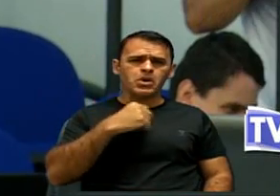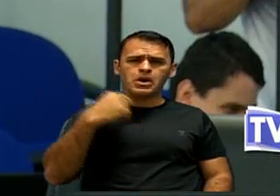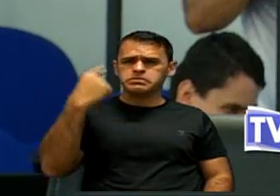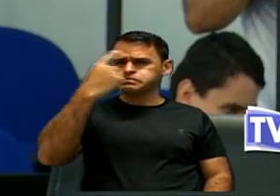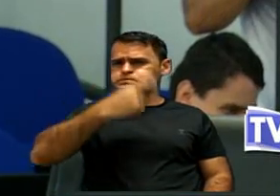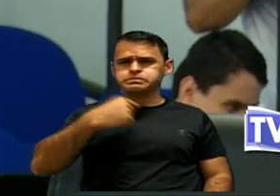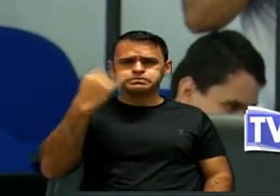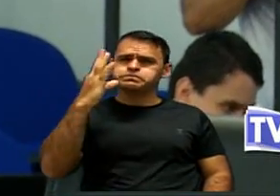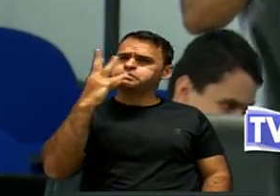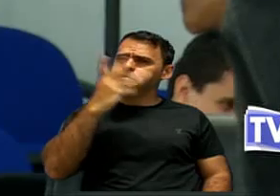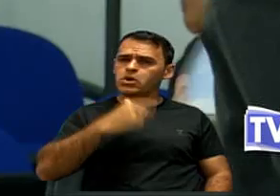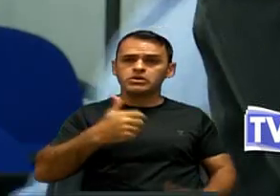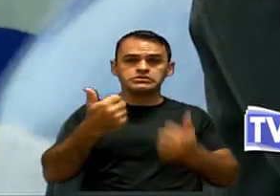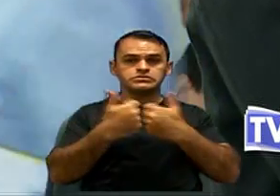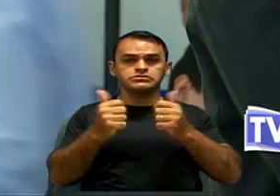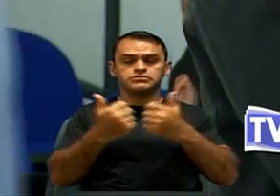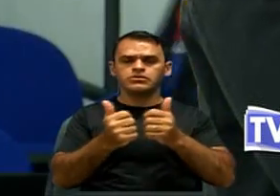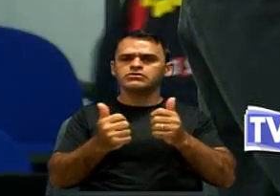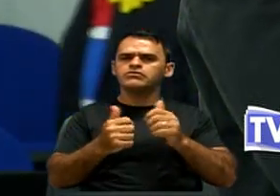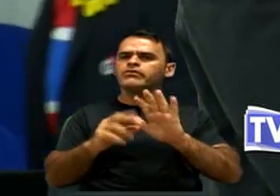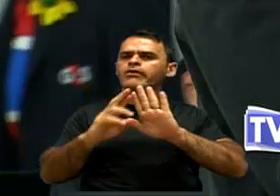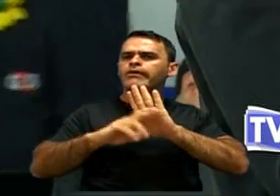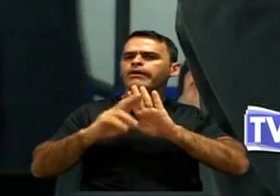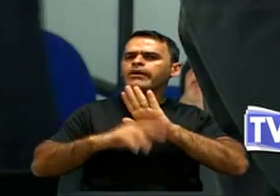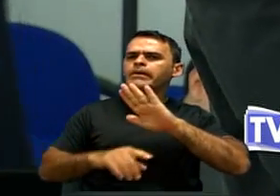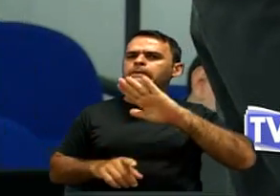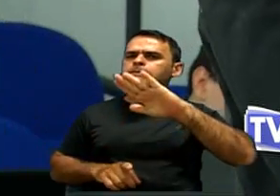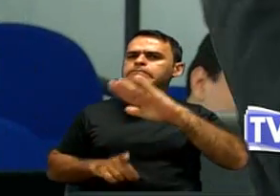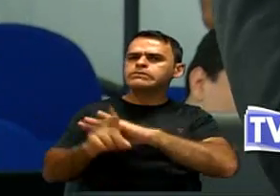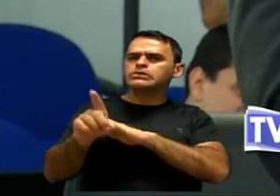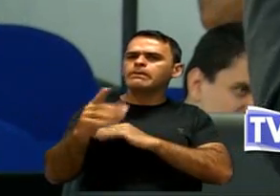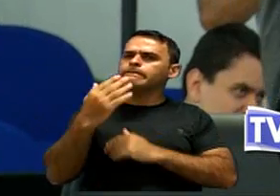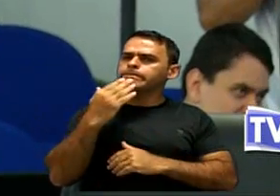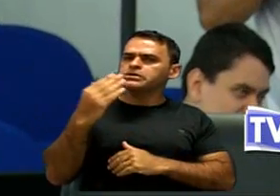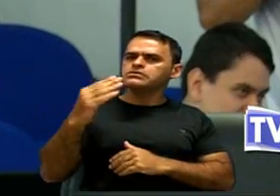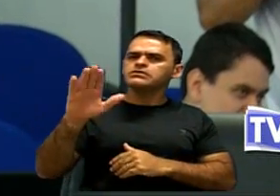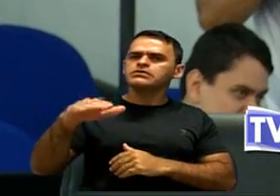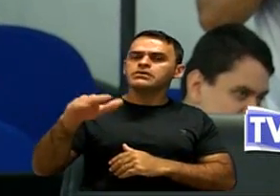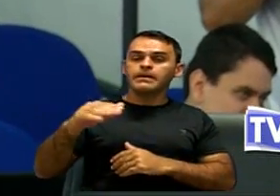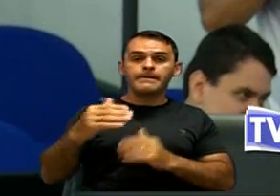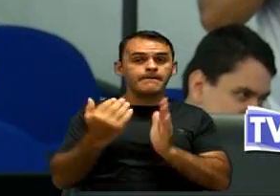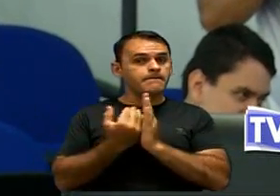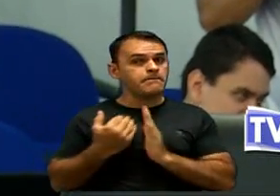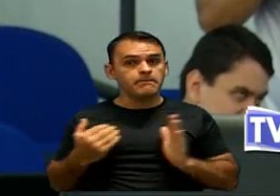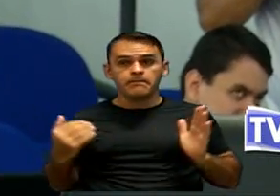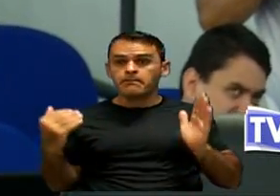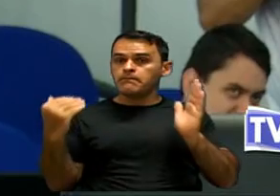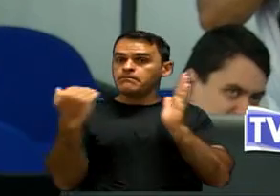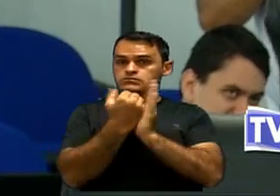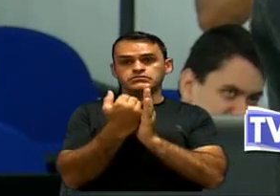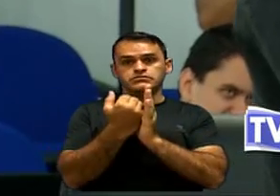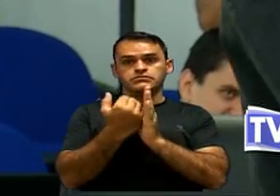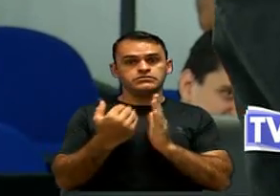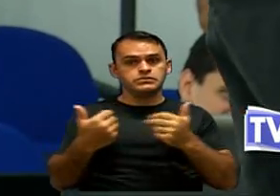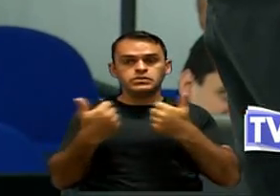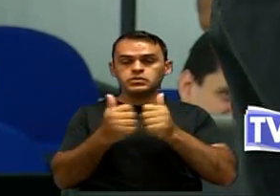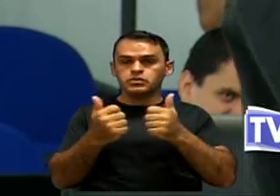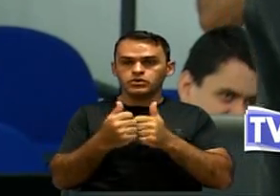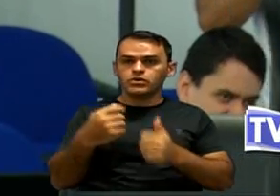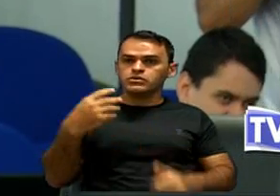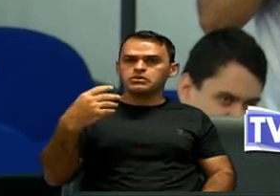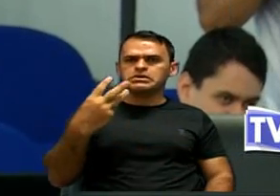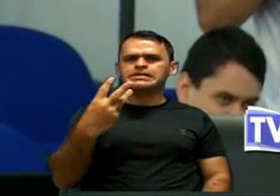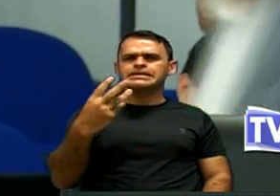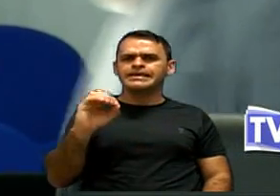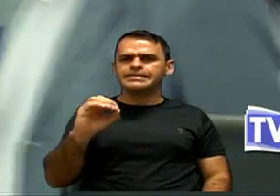gente pede nesse requerimento? Que seja, pelo Rafael Militão, aumente a frota para que seja de meia e meia hora